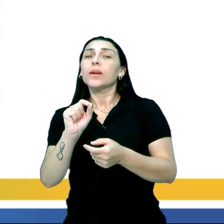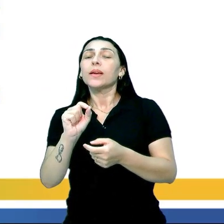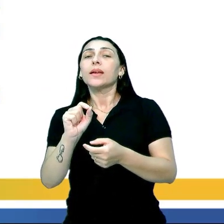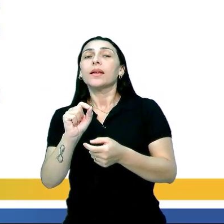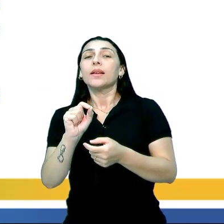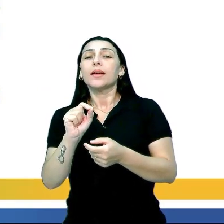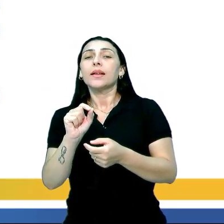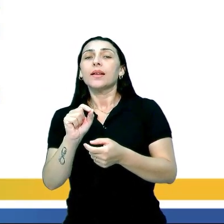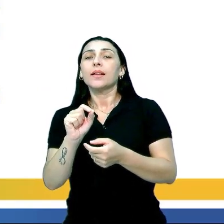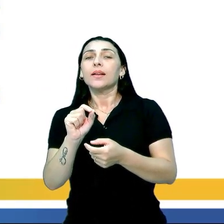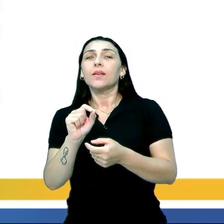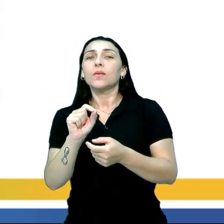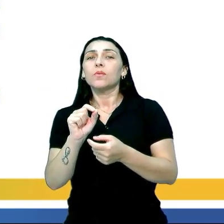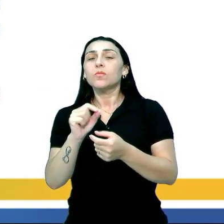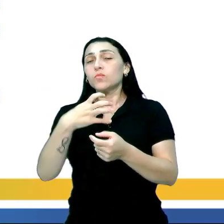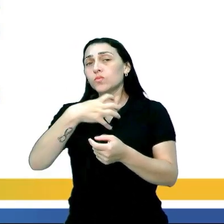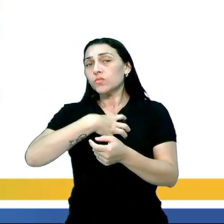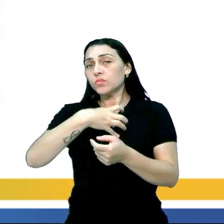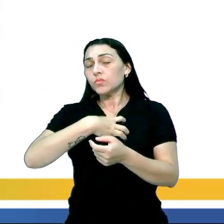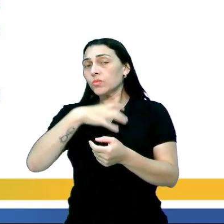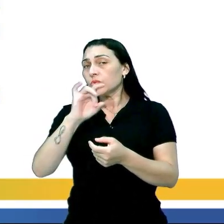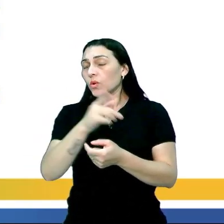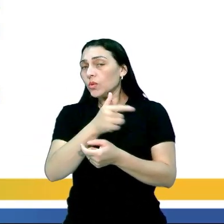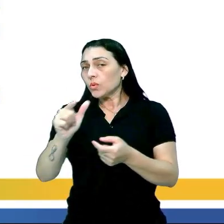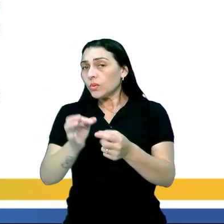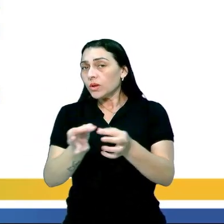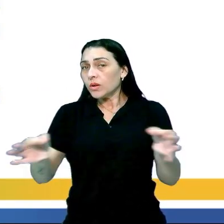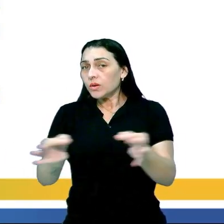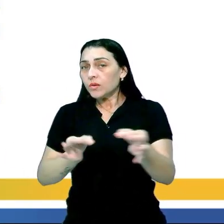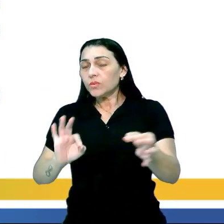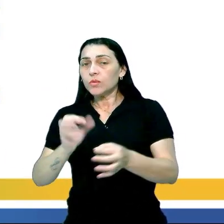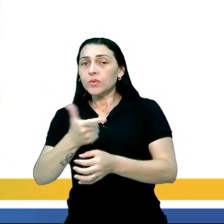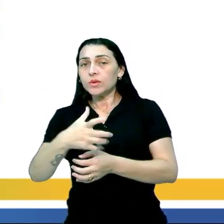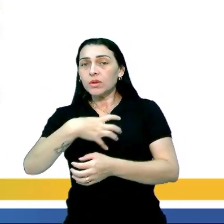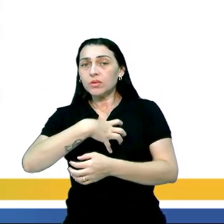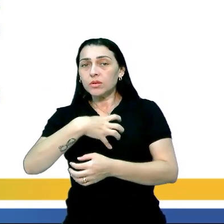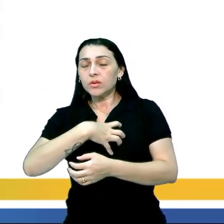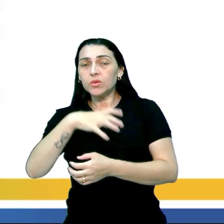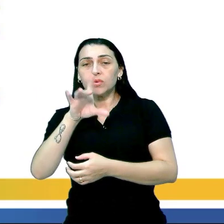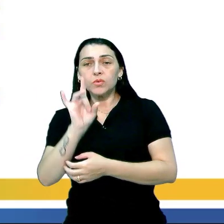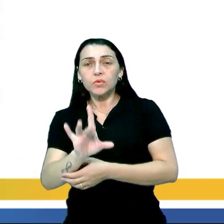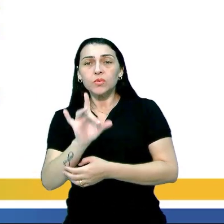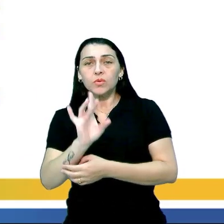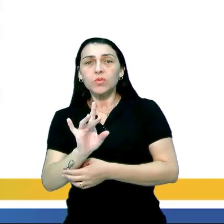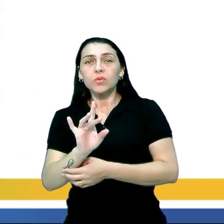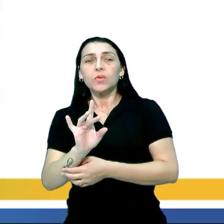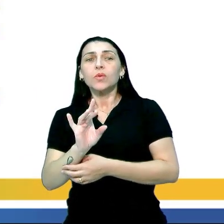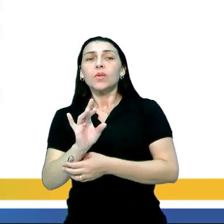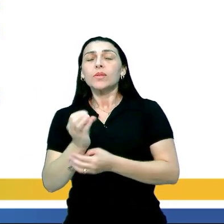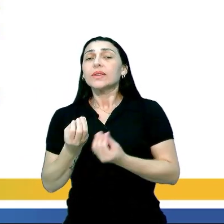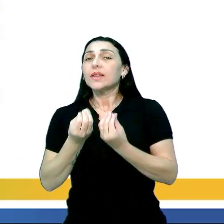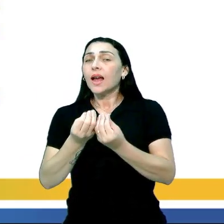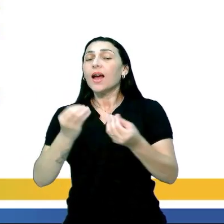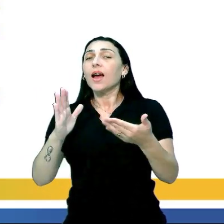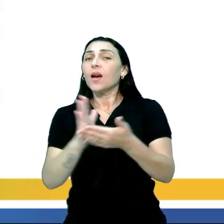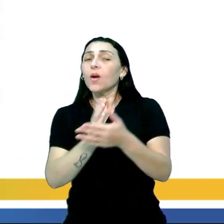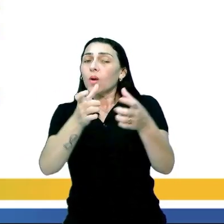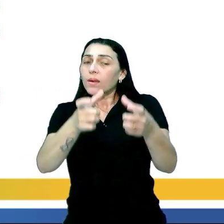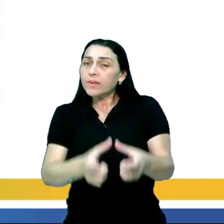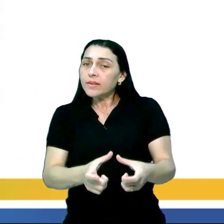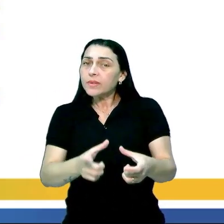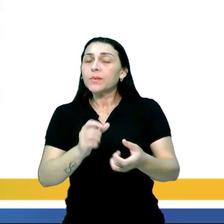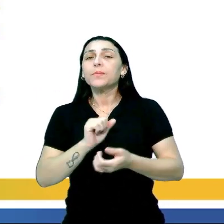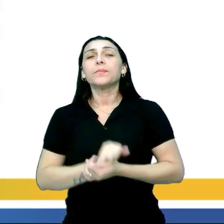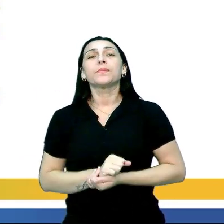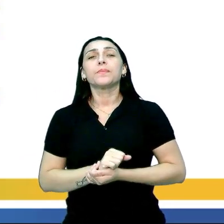está uma forma somente, não tem dimensão, não tem forma. Ele é somente o fornecimento de uma